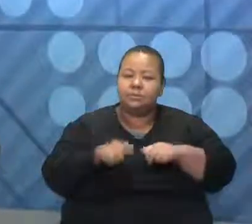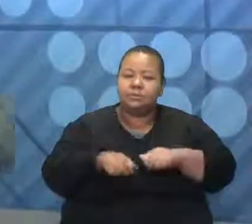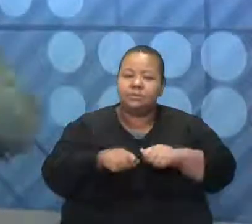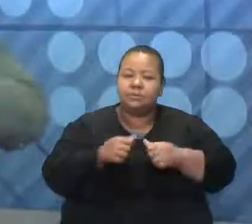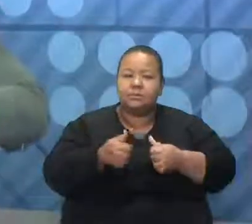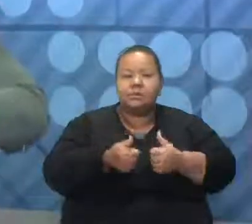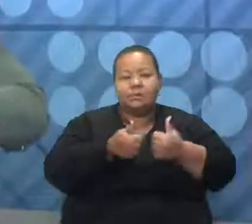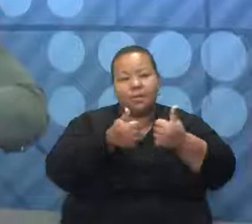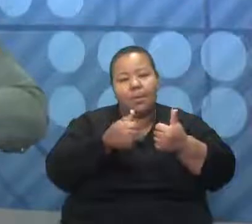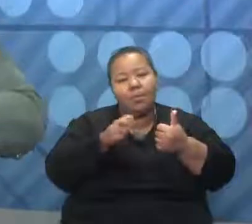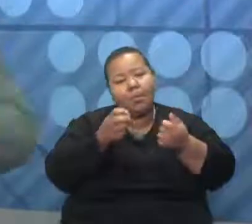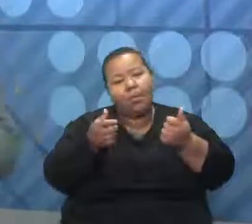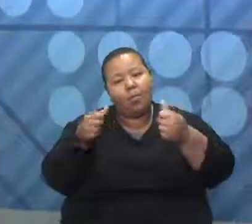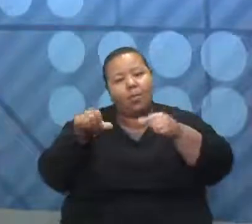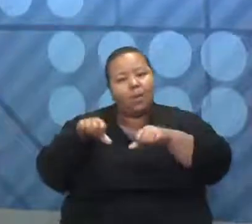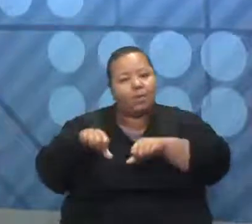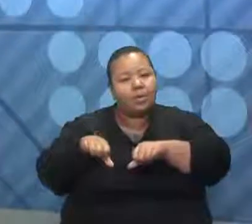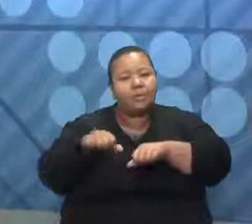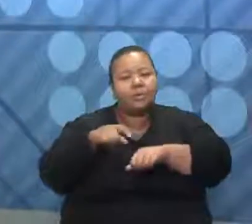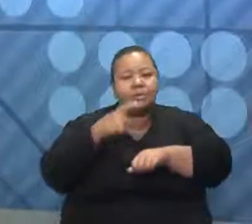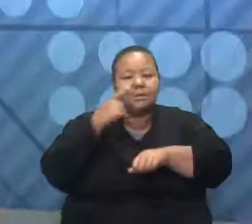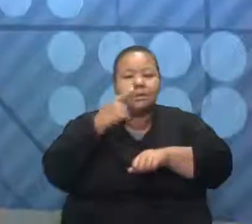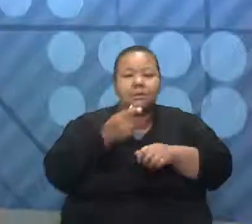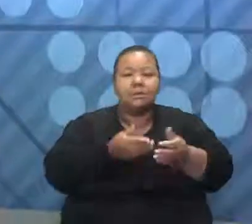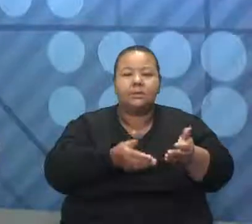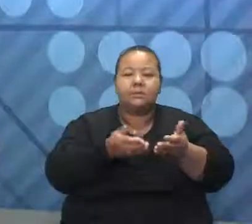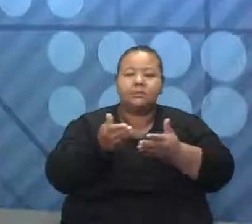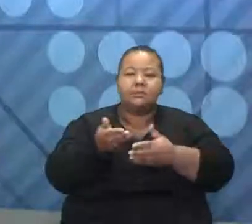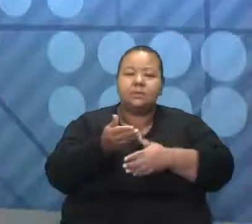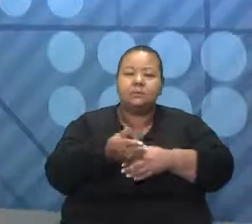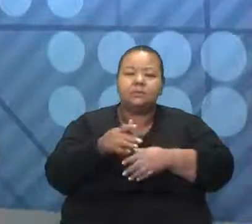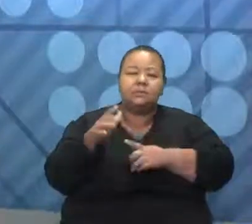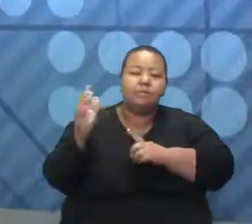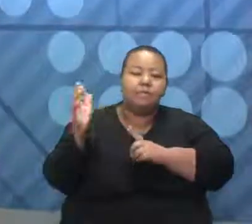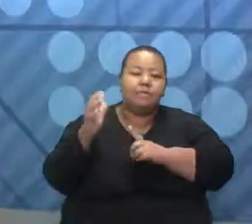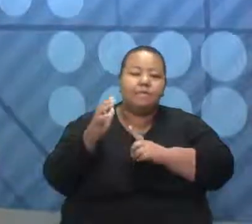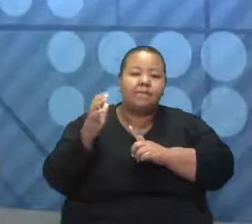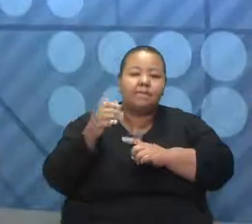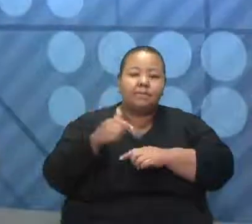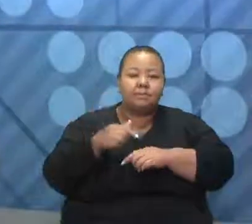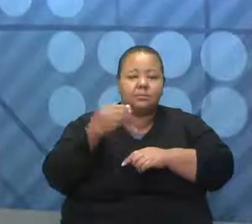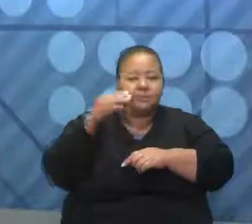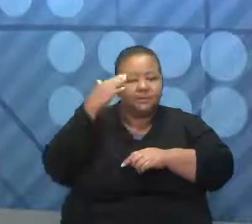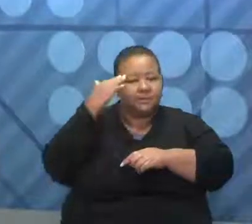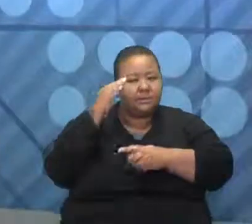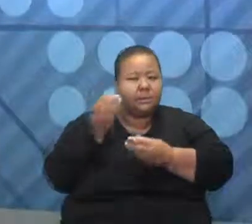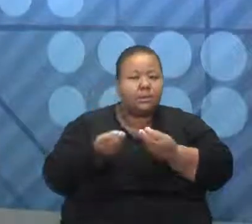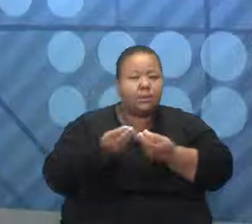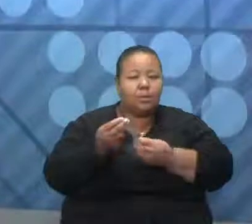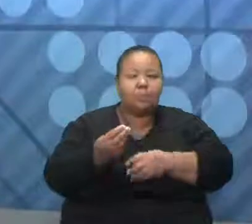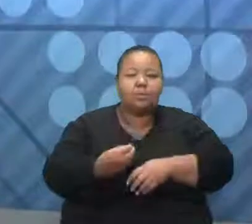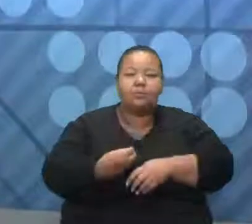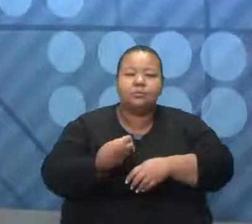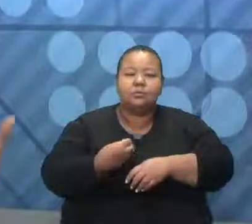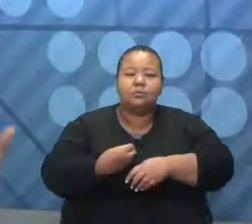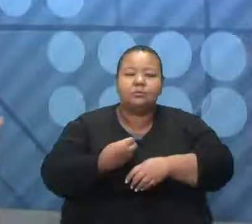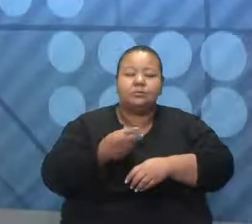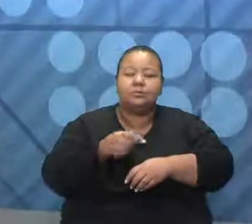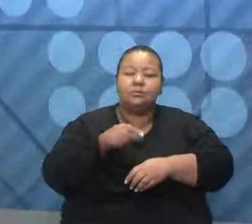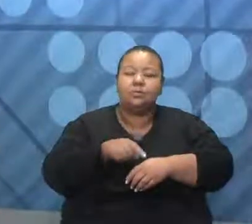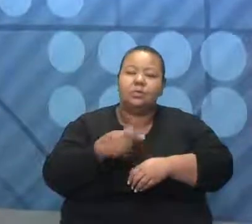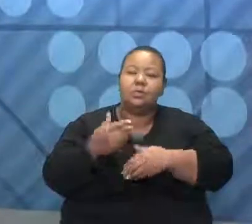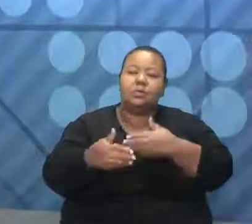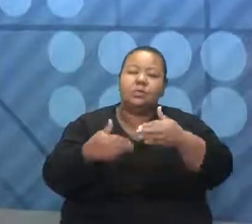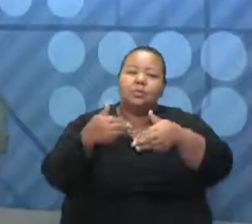bom ou para ruim. É ele que vai me trazer ali o impacto. E eu preciso entender como que ele funciona, como que ele se